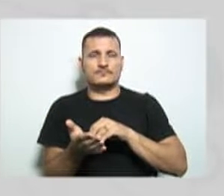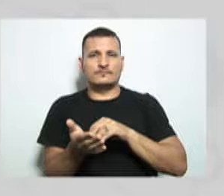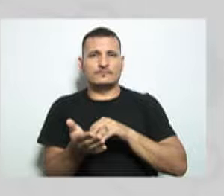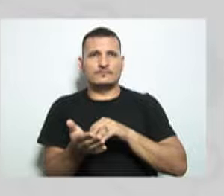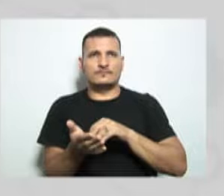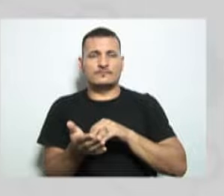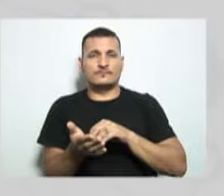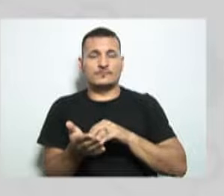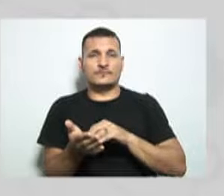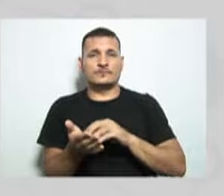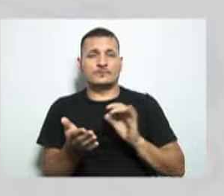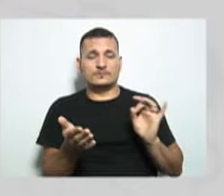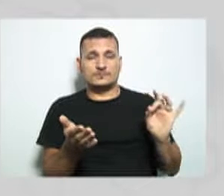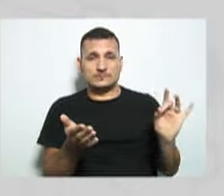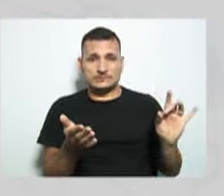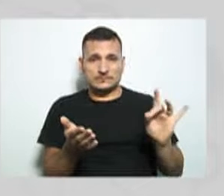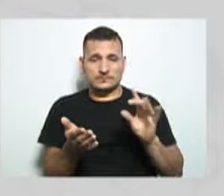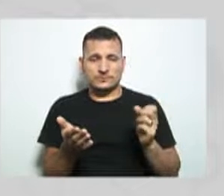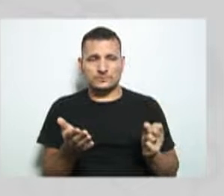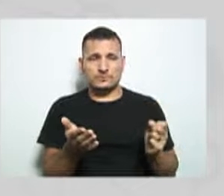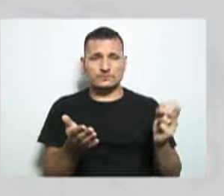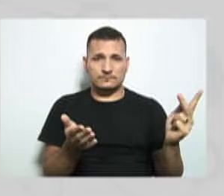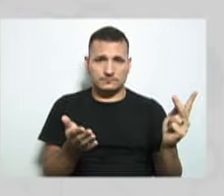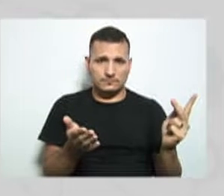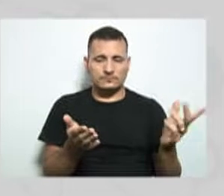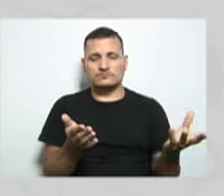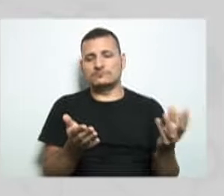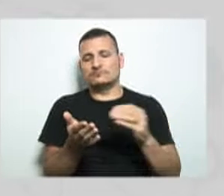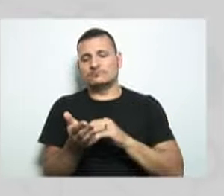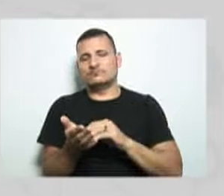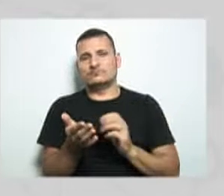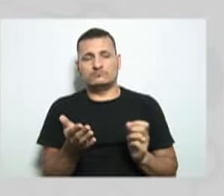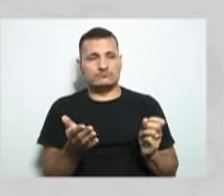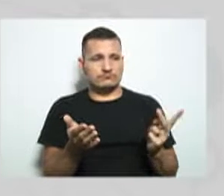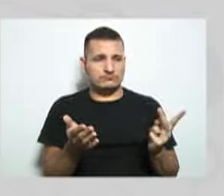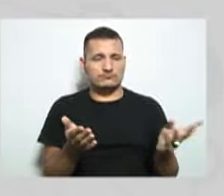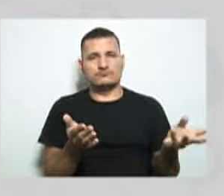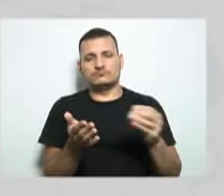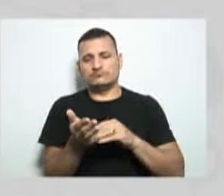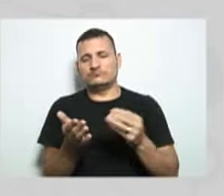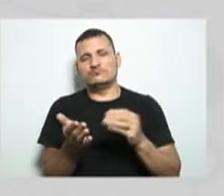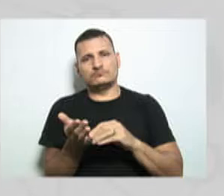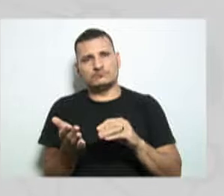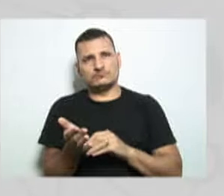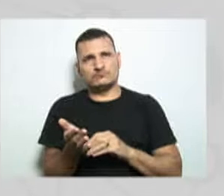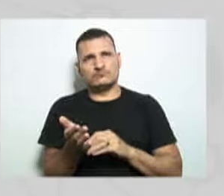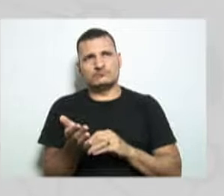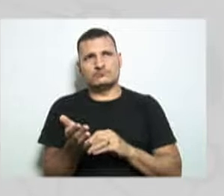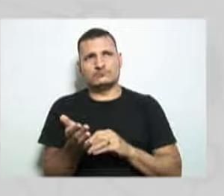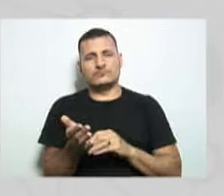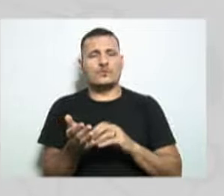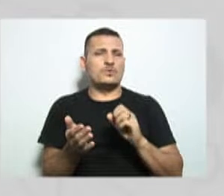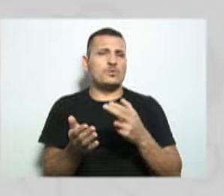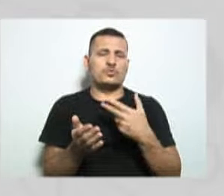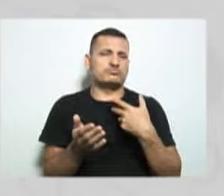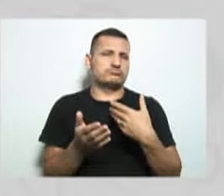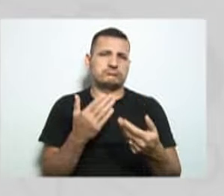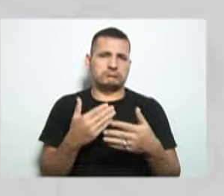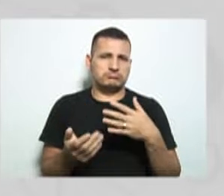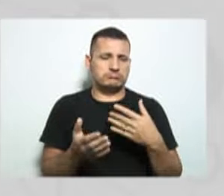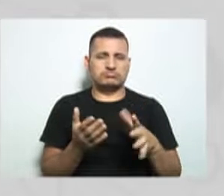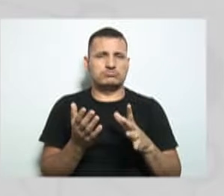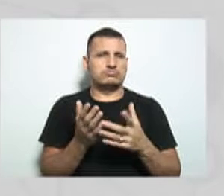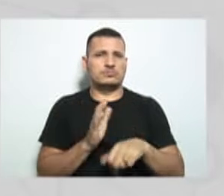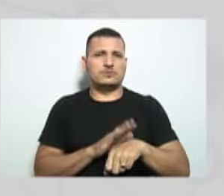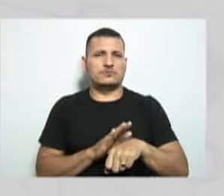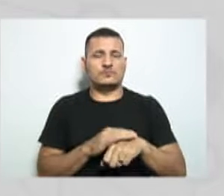cada venda ou a qualquer tempo em que seja necessário conhecer o real valor